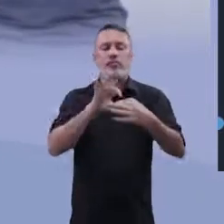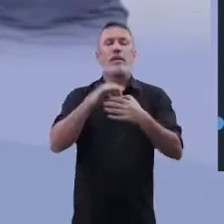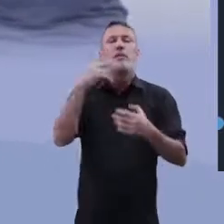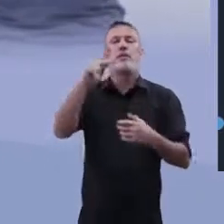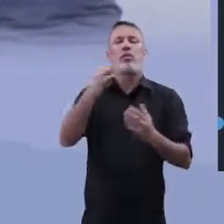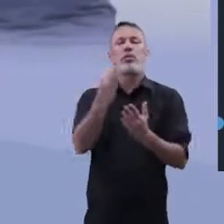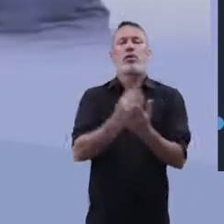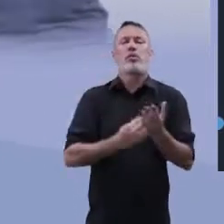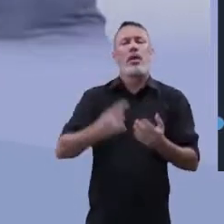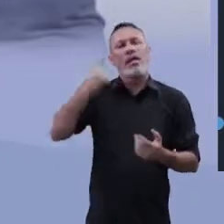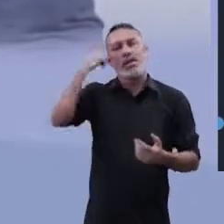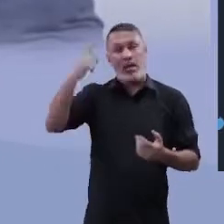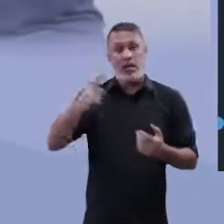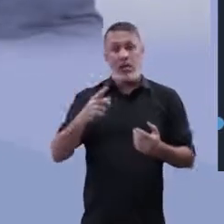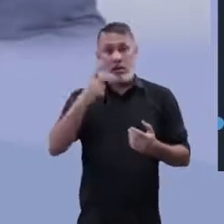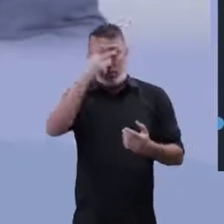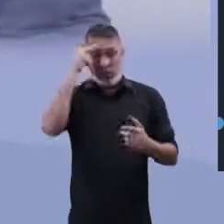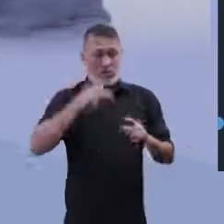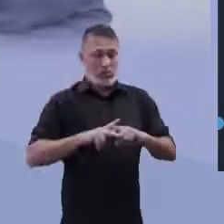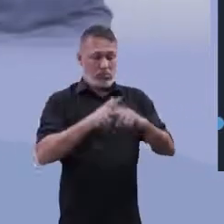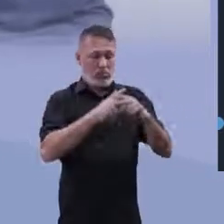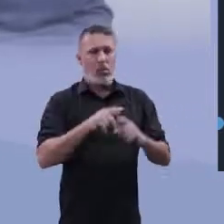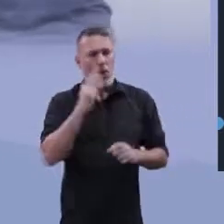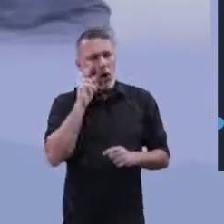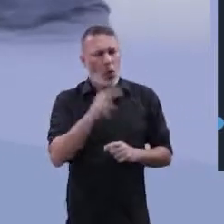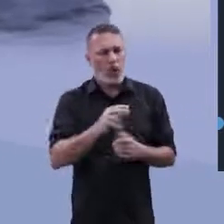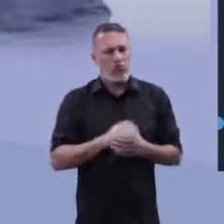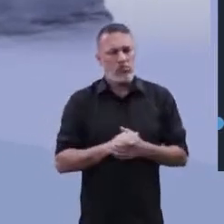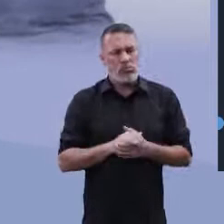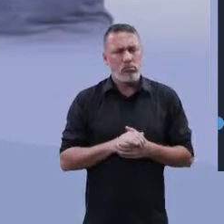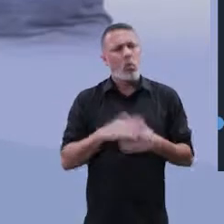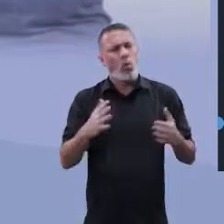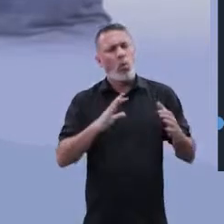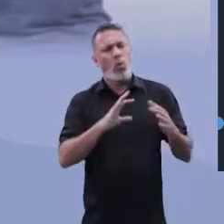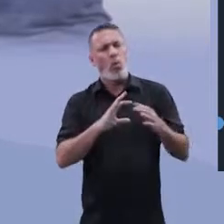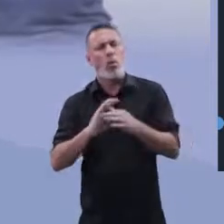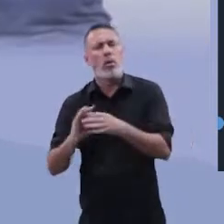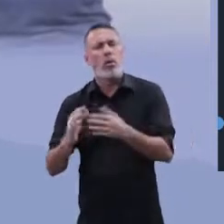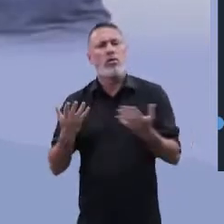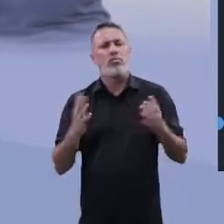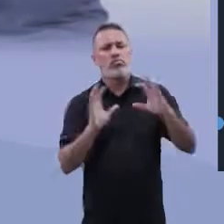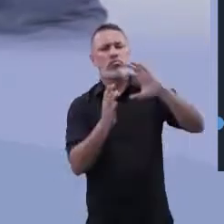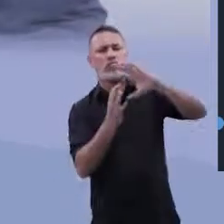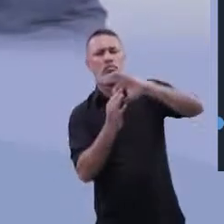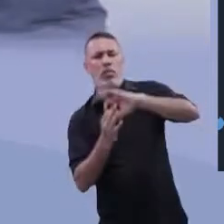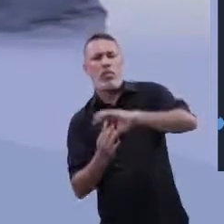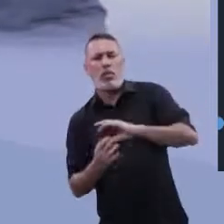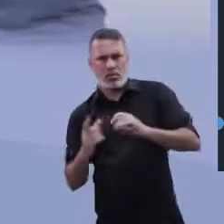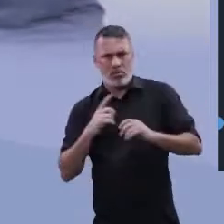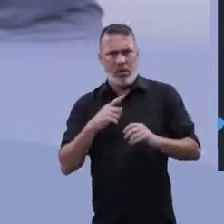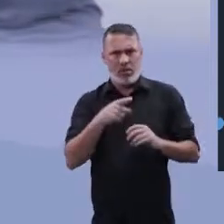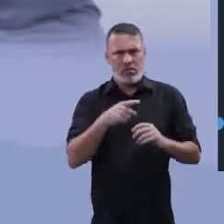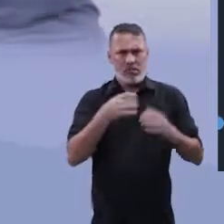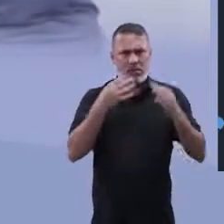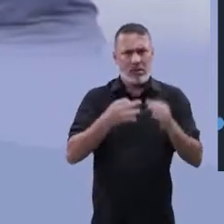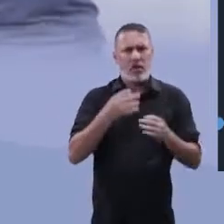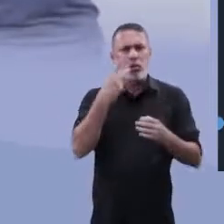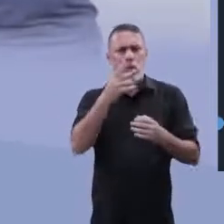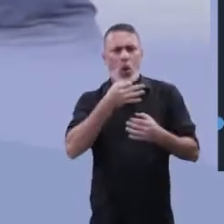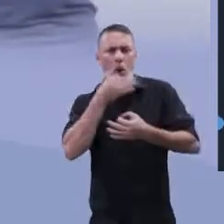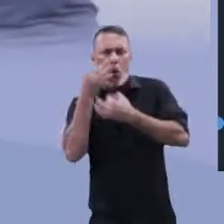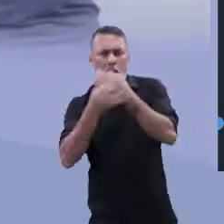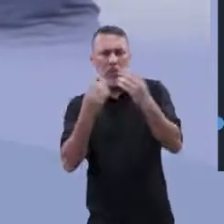texto. O que o seu texto, se ele é coerente, vai trabalhar ali a ideia da coerência. Será que realmente